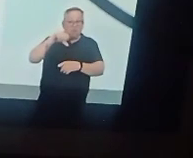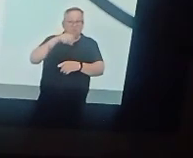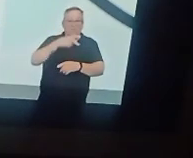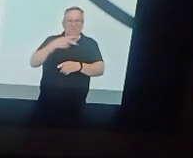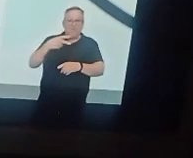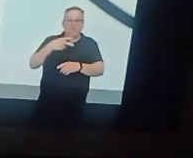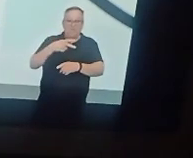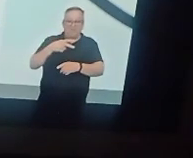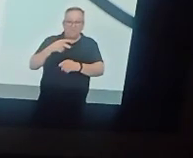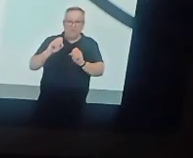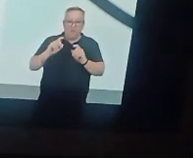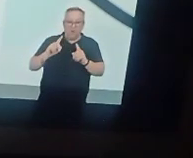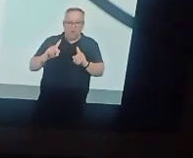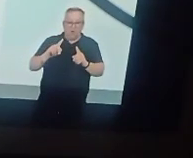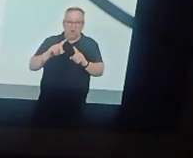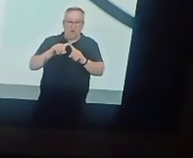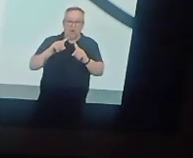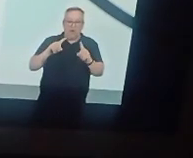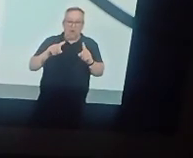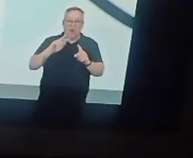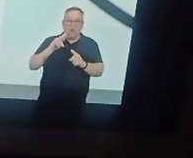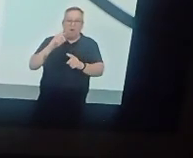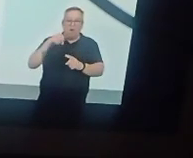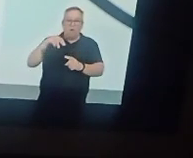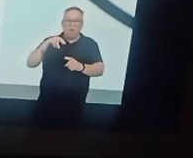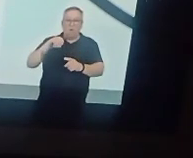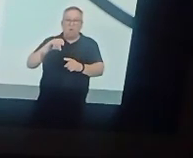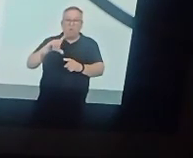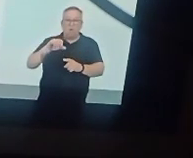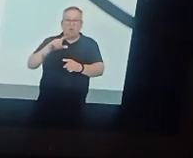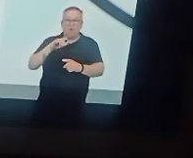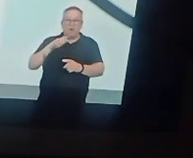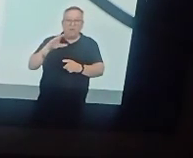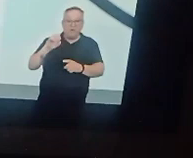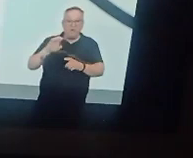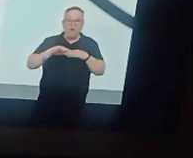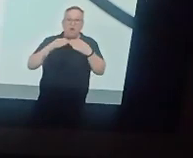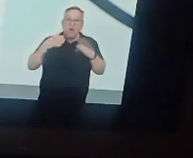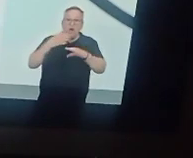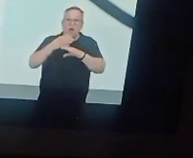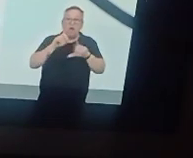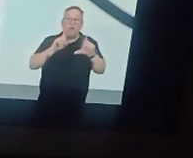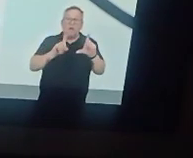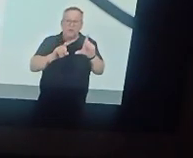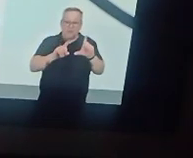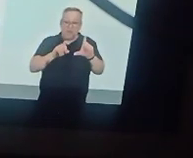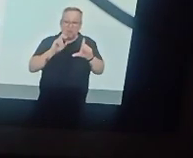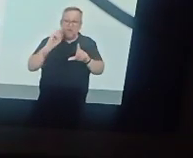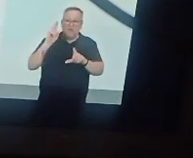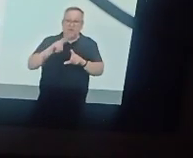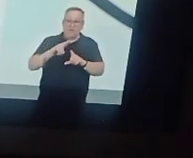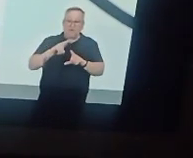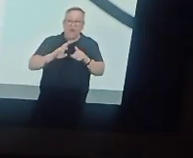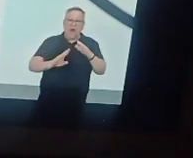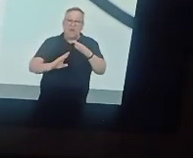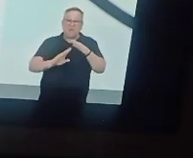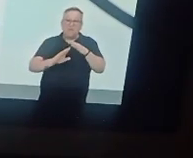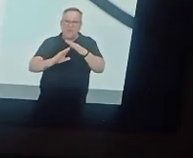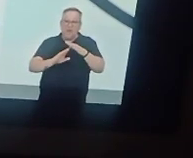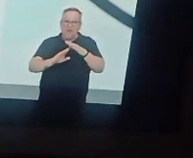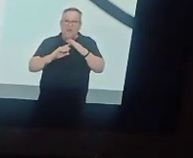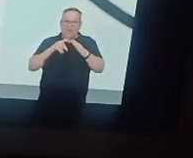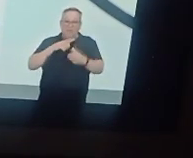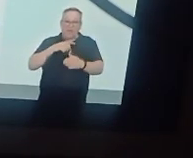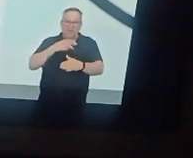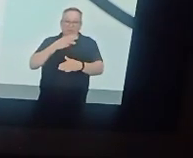20/9/22. Isso aí é uma tela de homologação, mas quando vocês entrarem na sede, vocês vão verificar que o até já consta